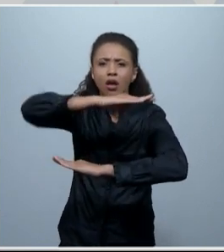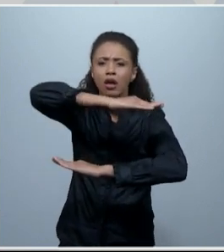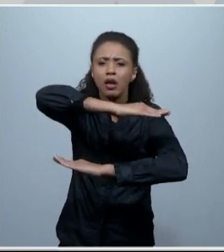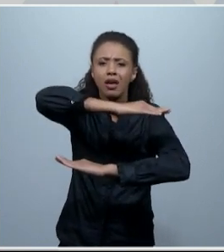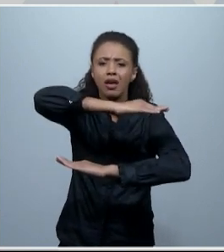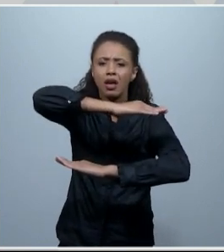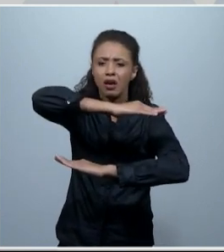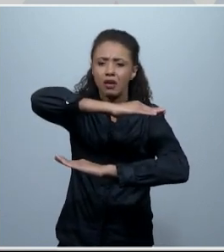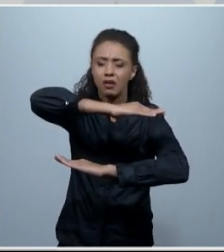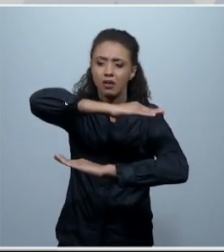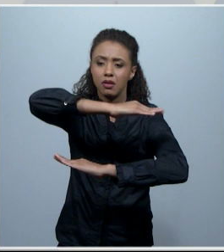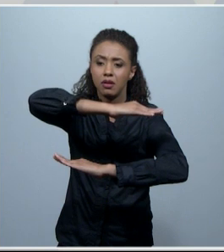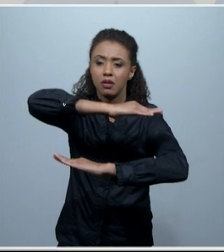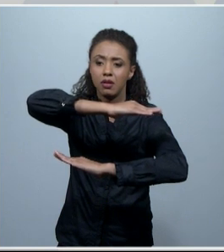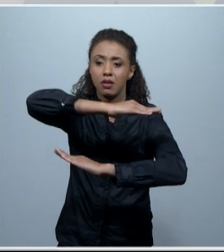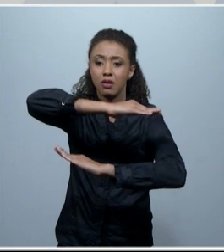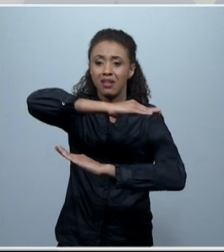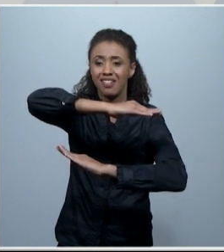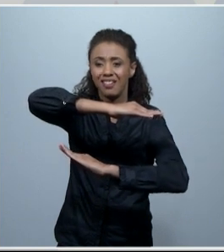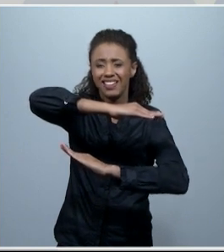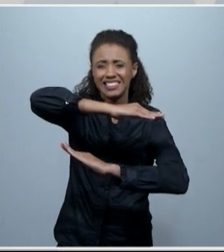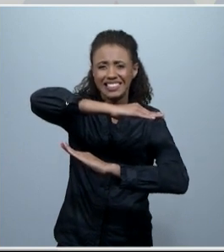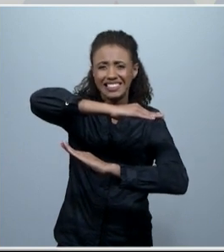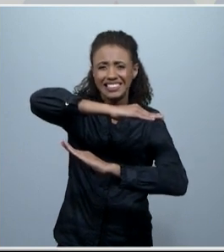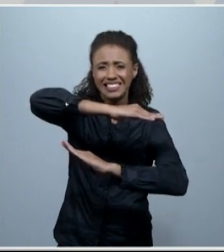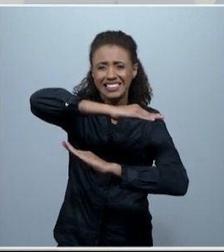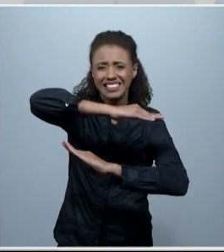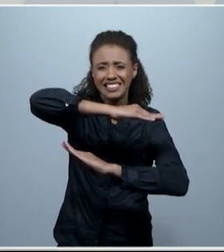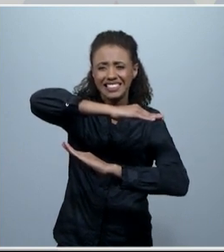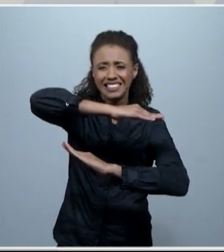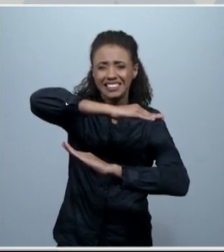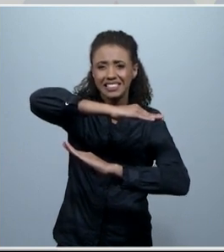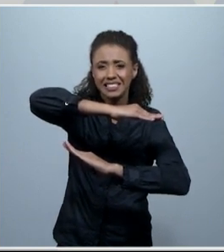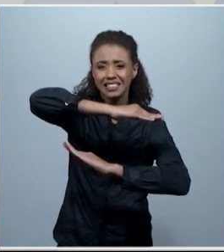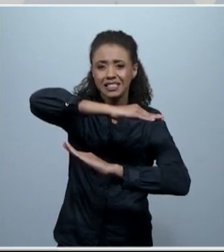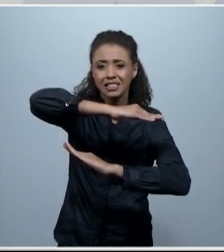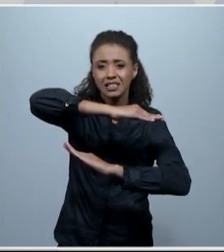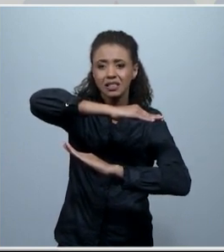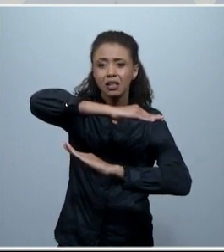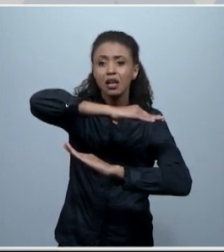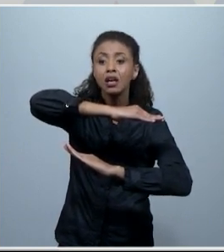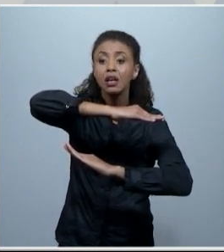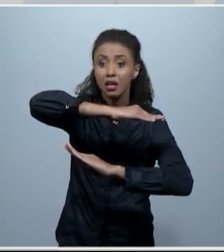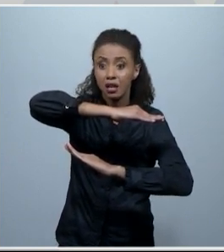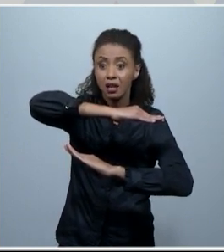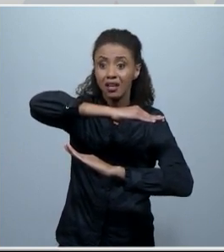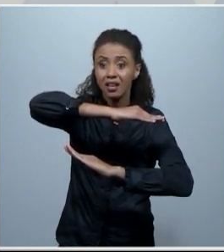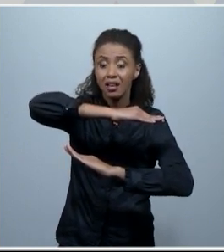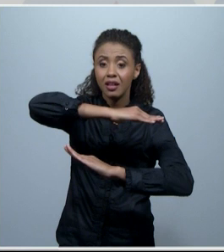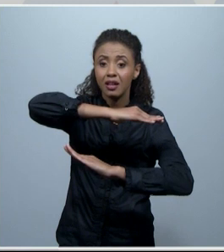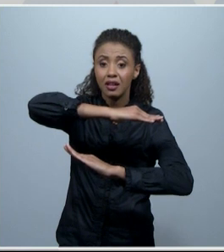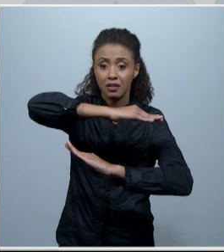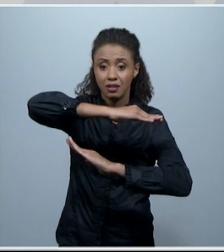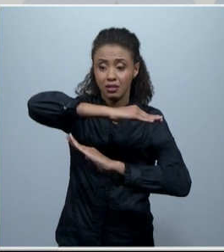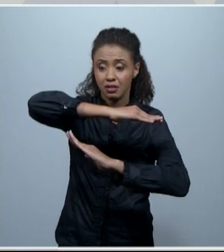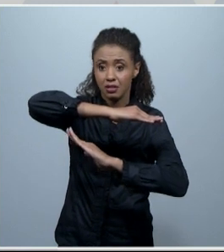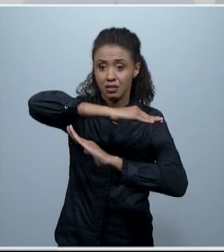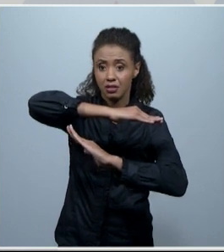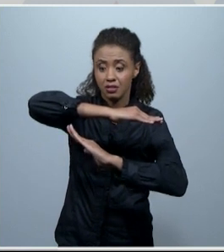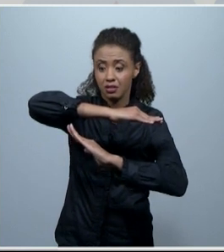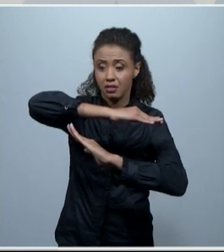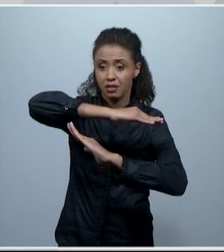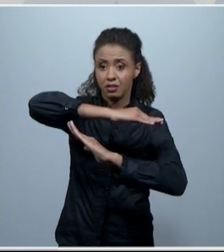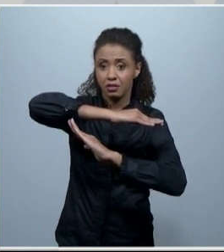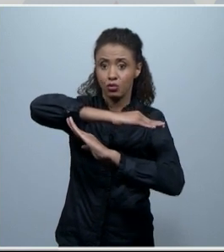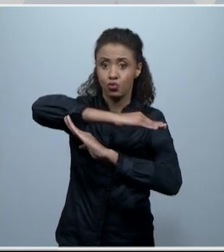ângulo com a reta original se você estender suficientemente essa reta aqui eventualmente ela vai interceptar a